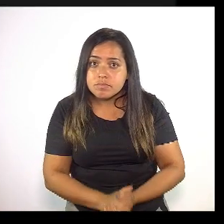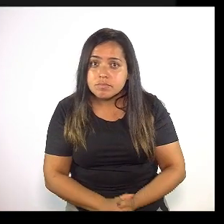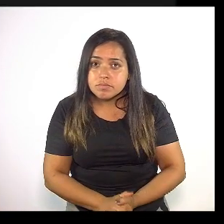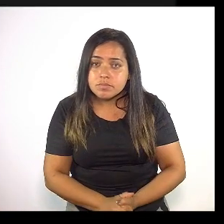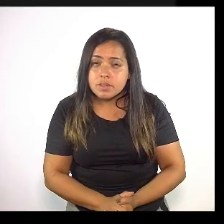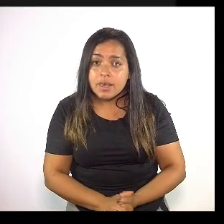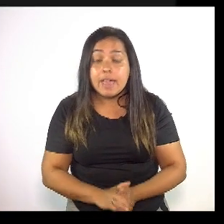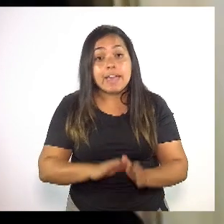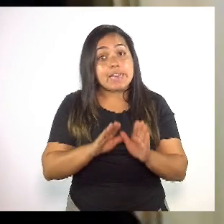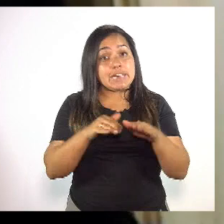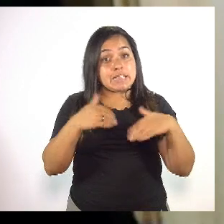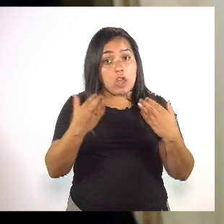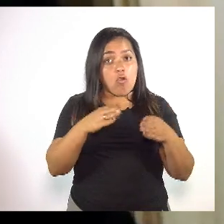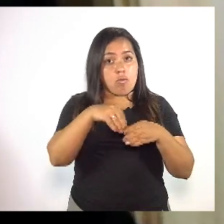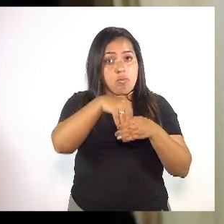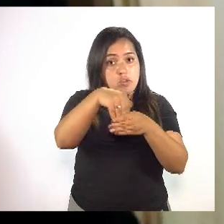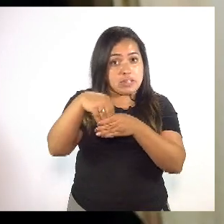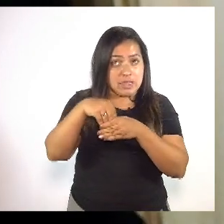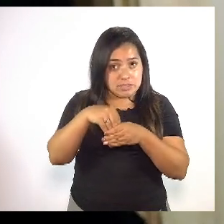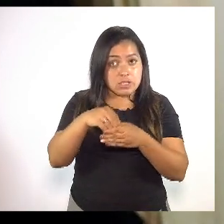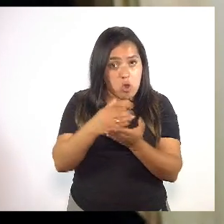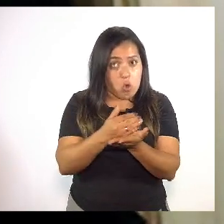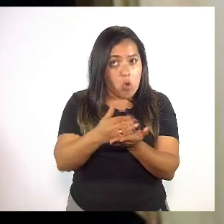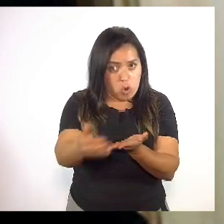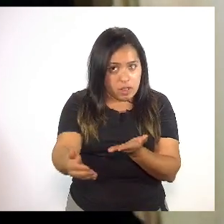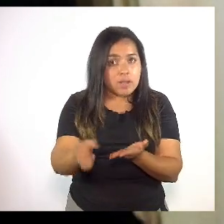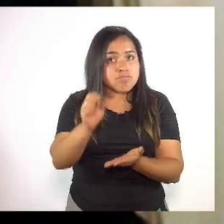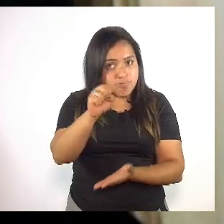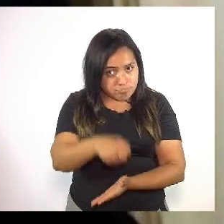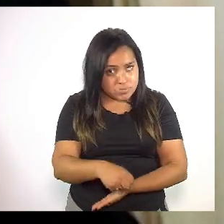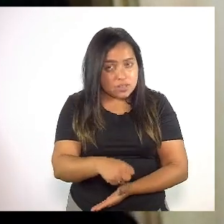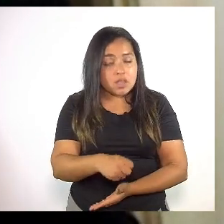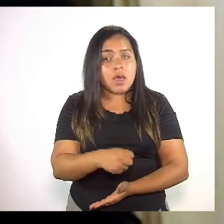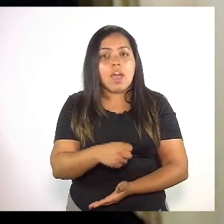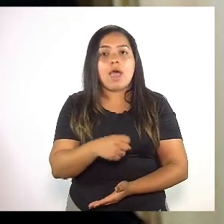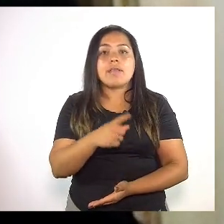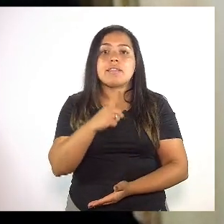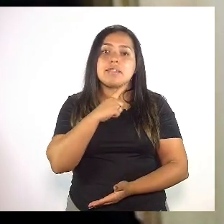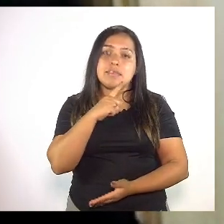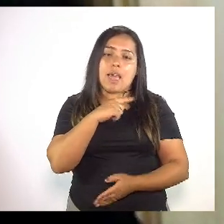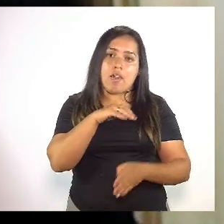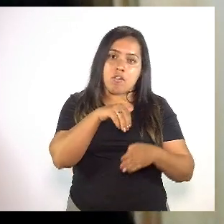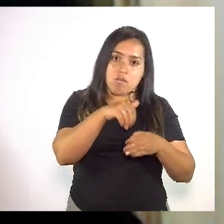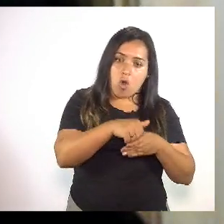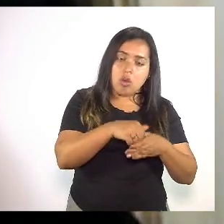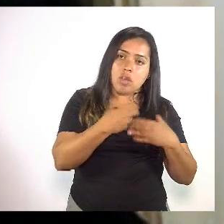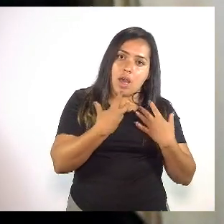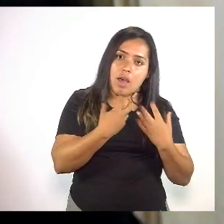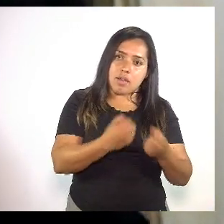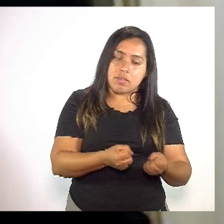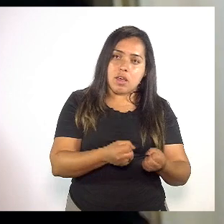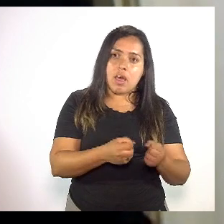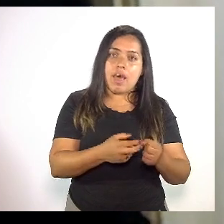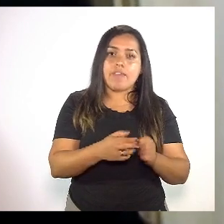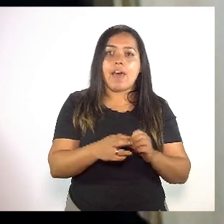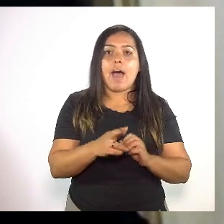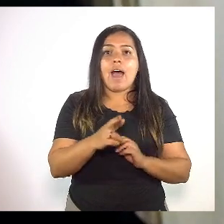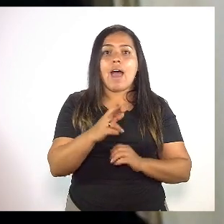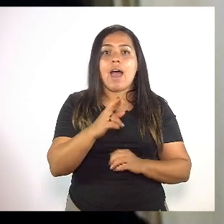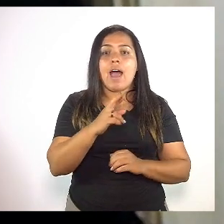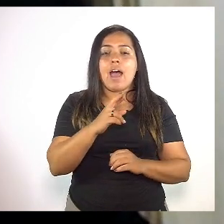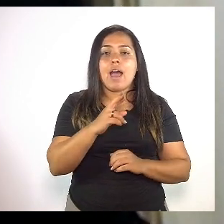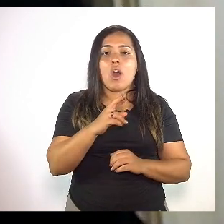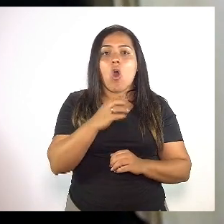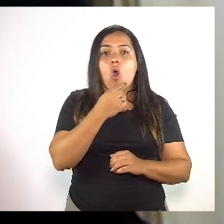Então, vamos colocar em votação, lembrando que nós temos o voto favorável da relatoria do deputado